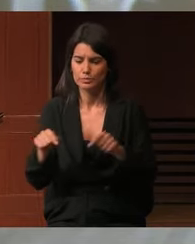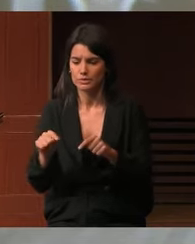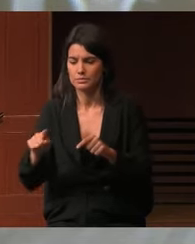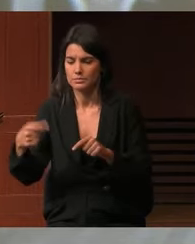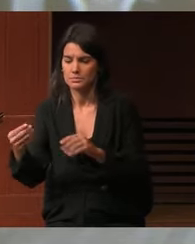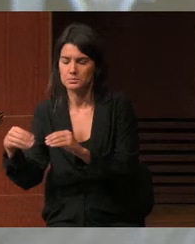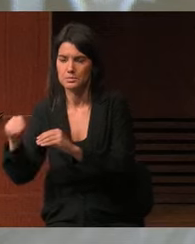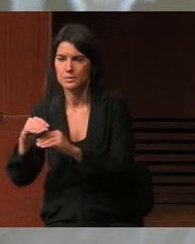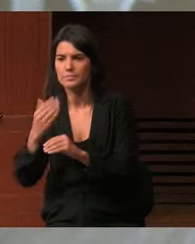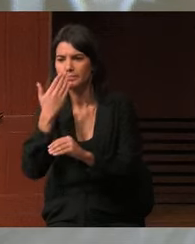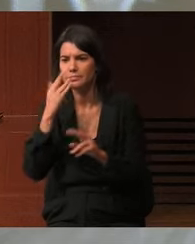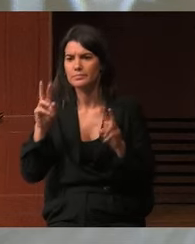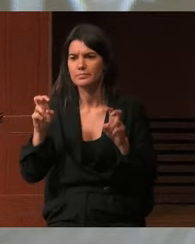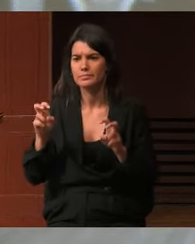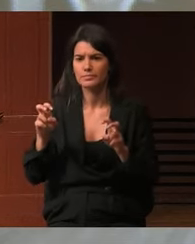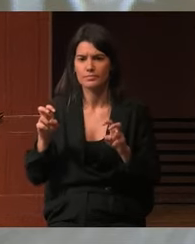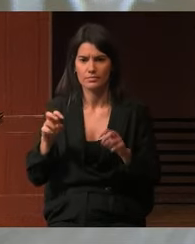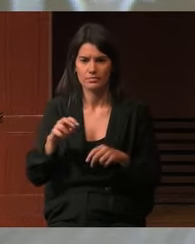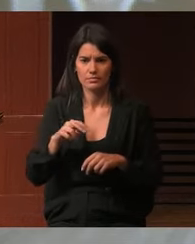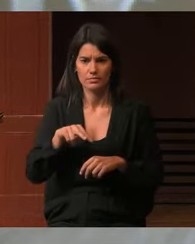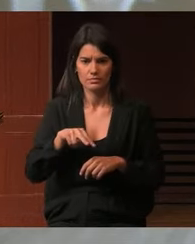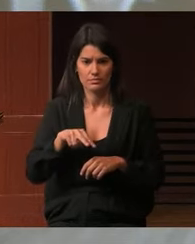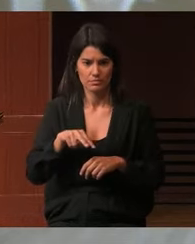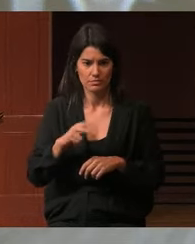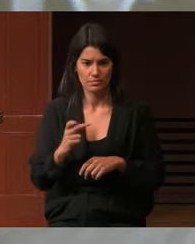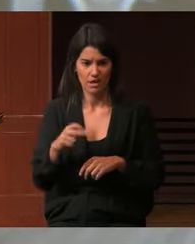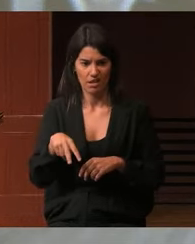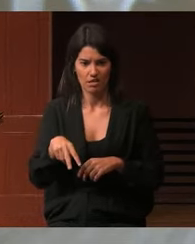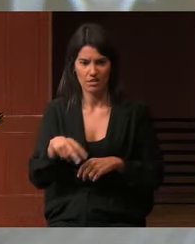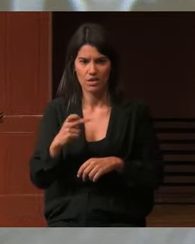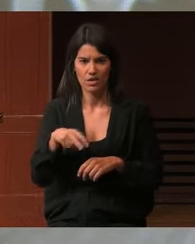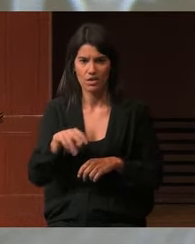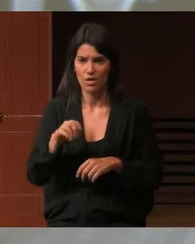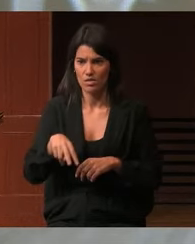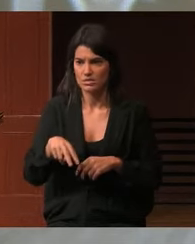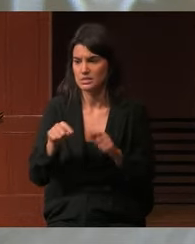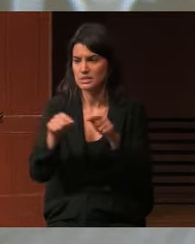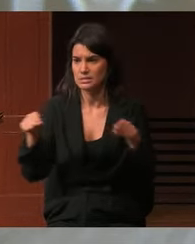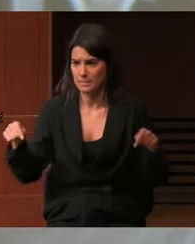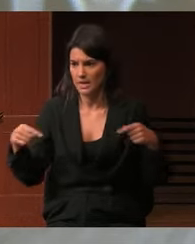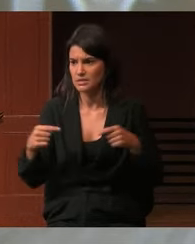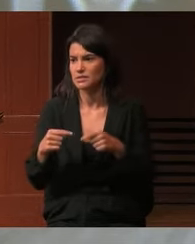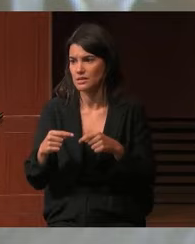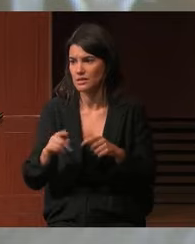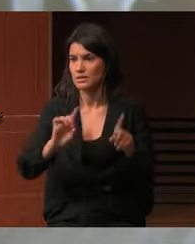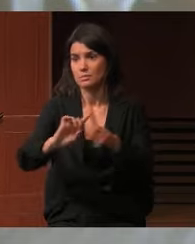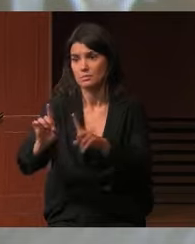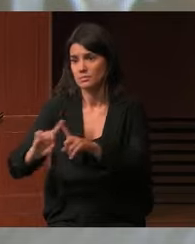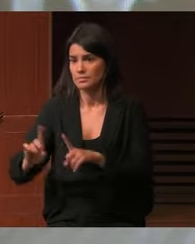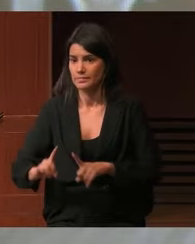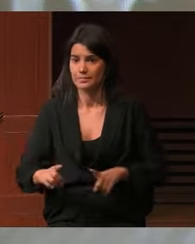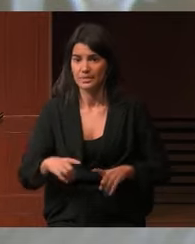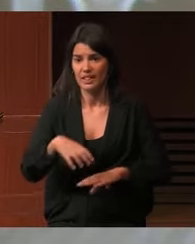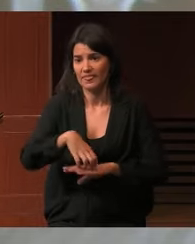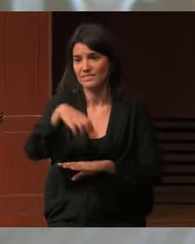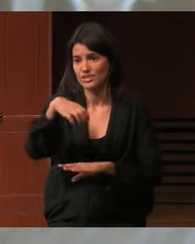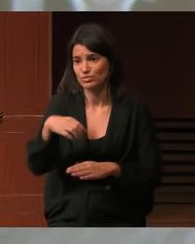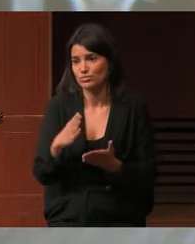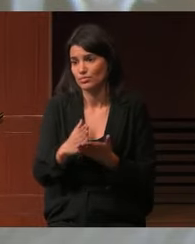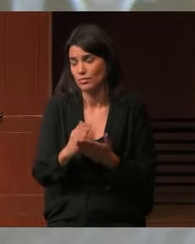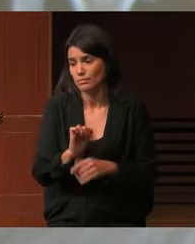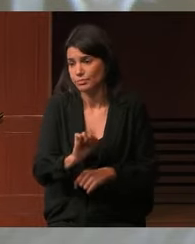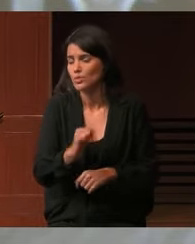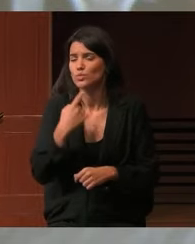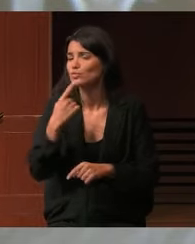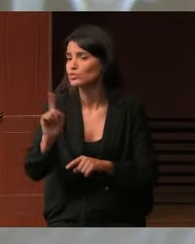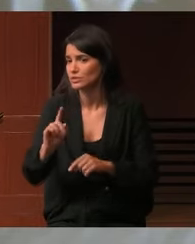tradicionalmente referidos como non-spaces, em vários daqueles que seriam os edifícios escolares, não vou dizer se são